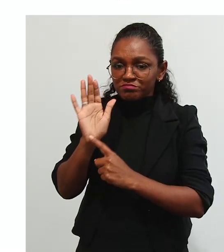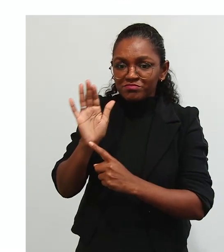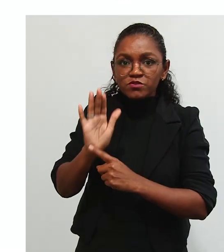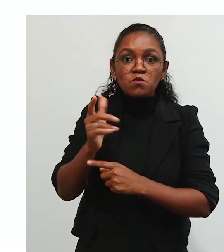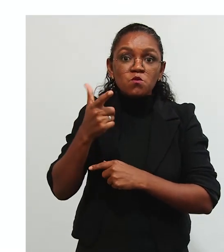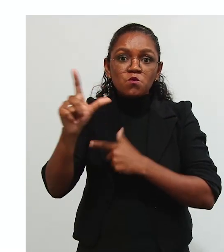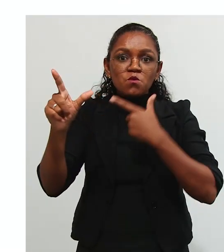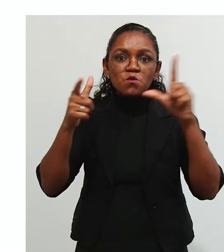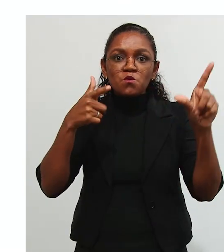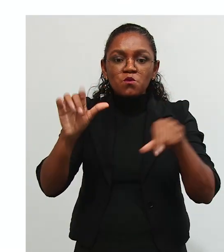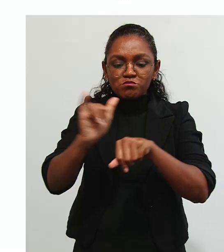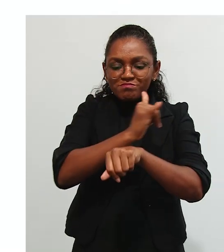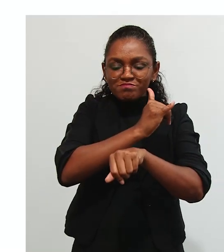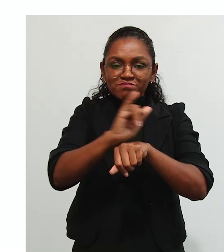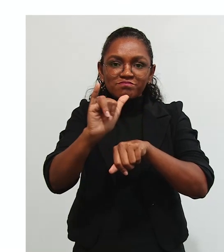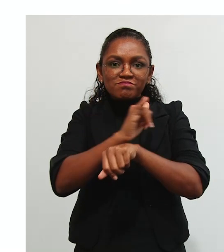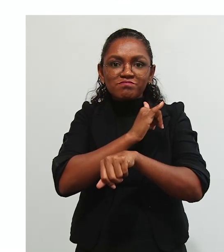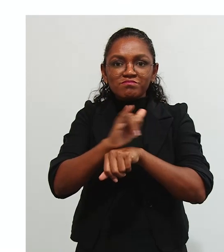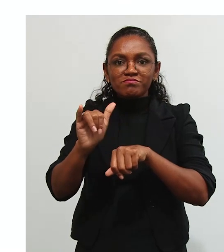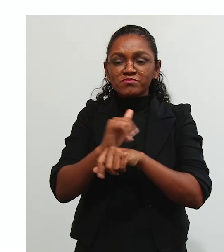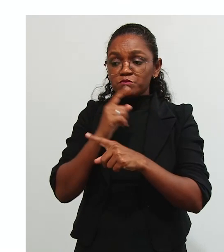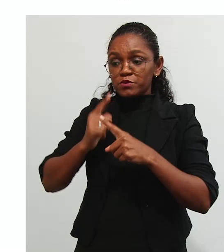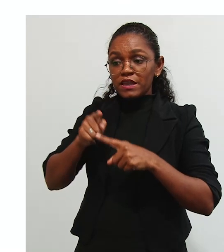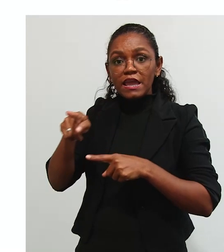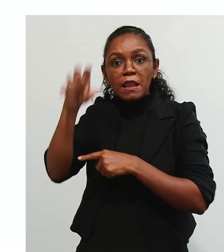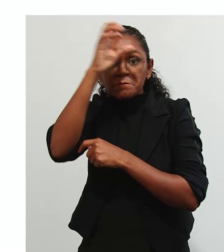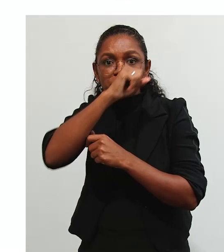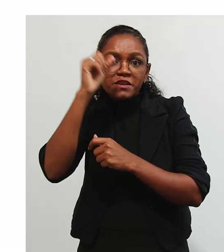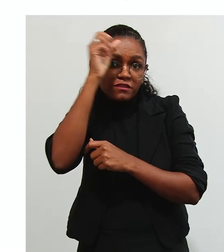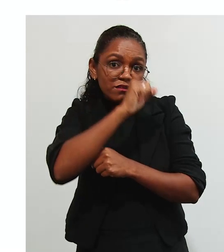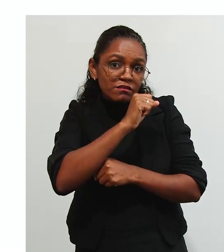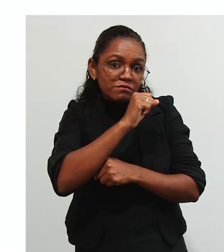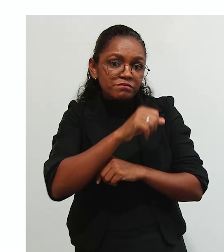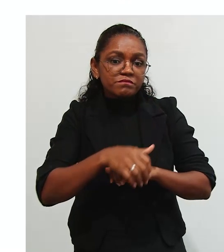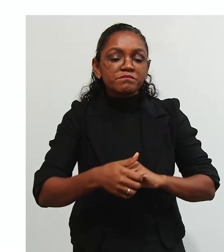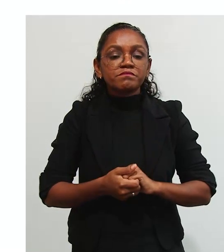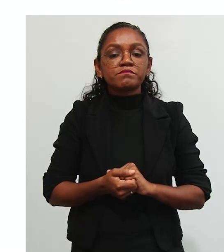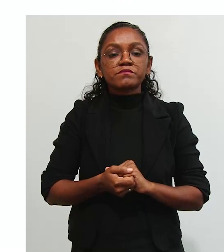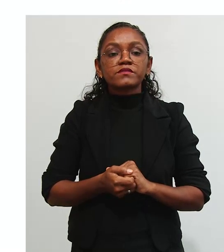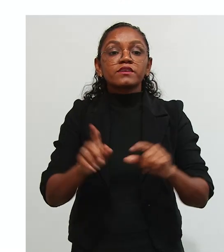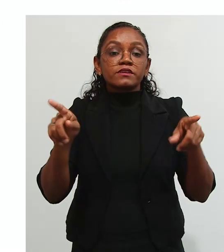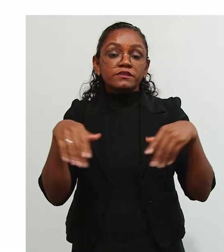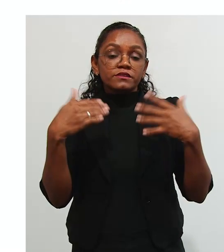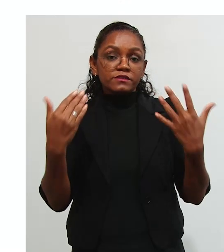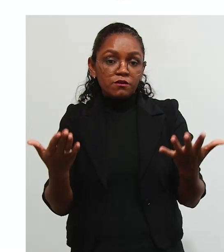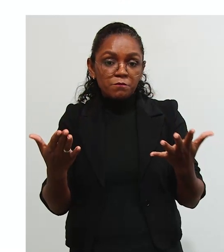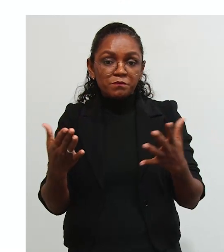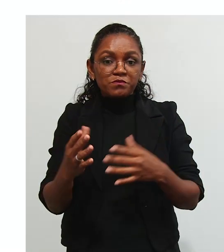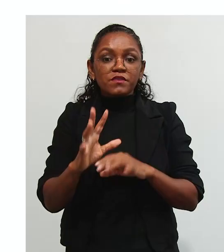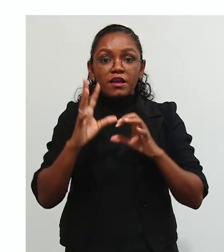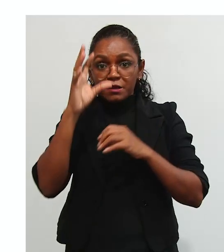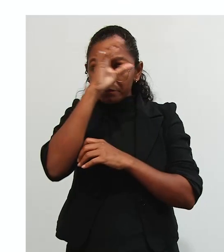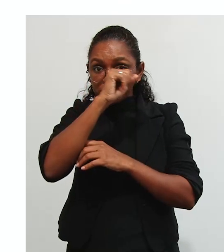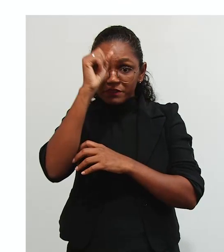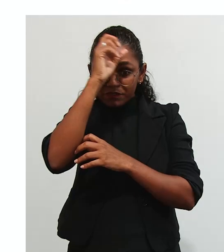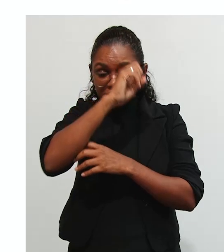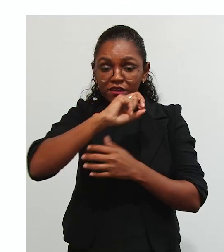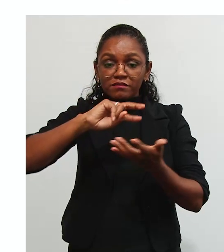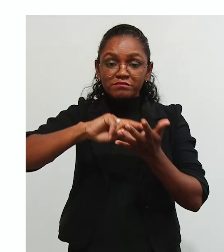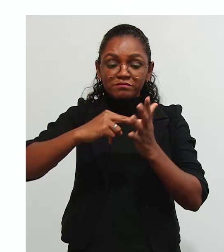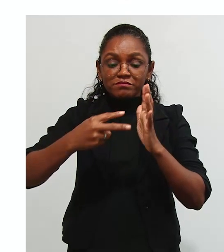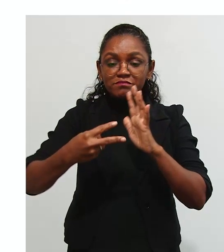de conhecer e tomar uma atitude com relação àquilo que o aluno aprende. E toda aprendizagem deve